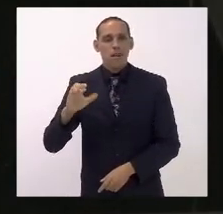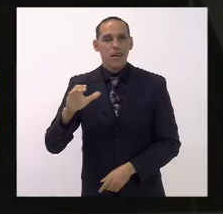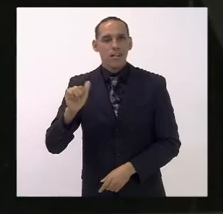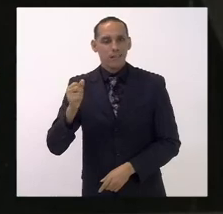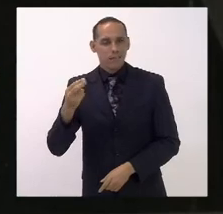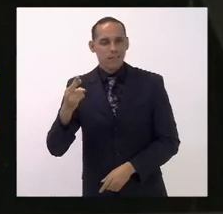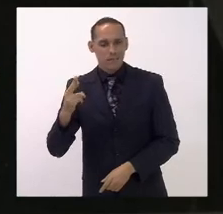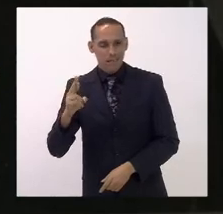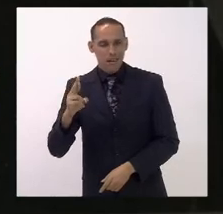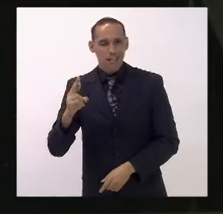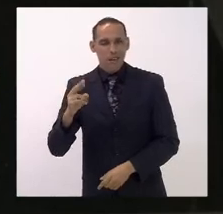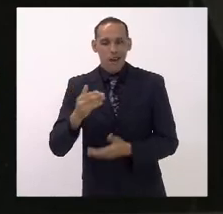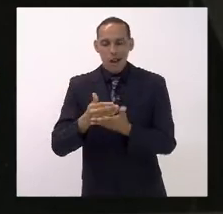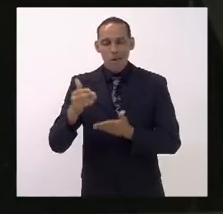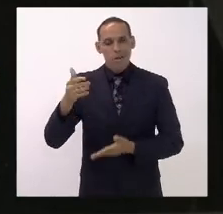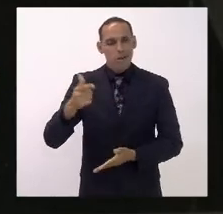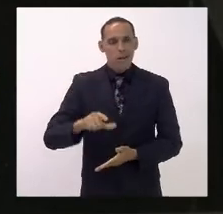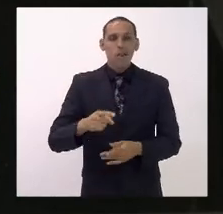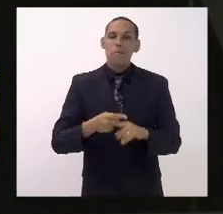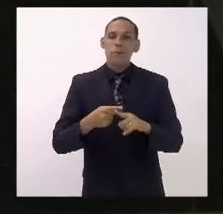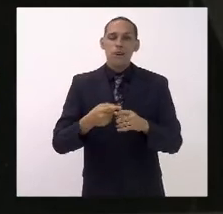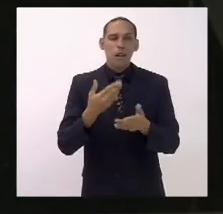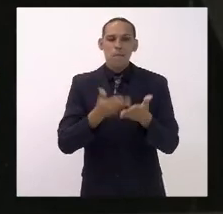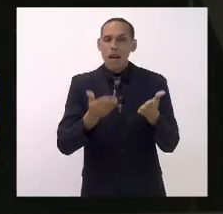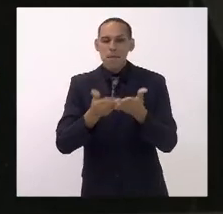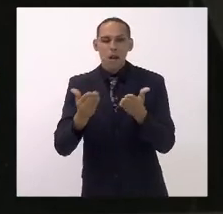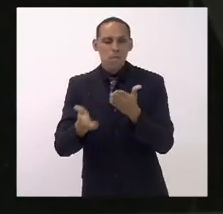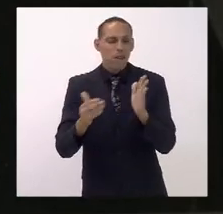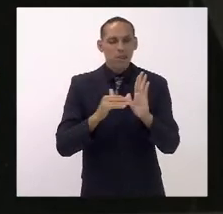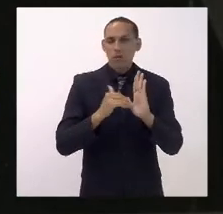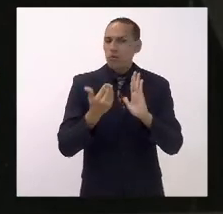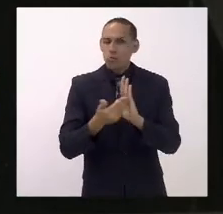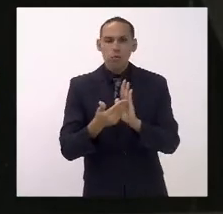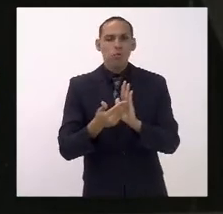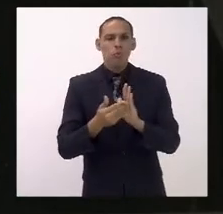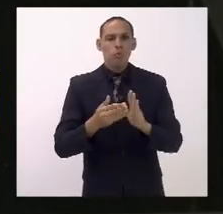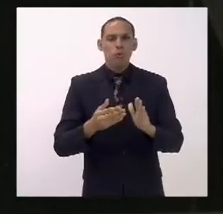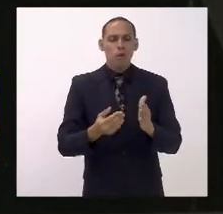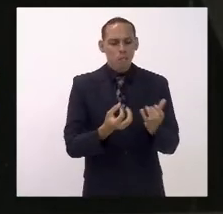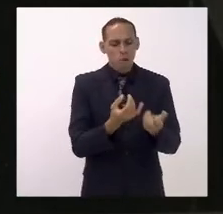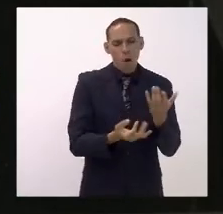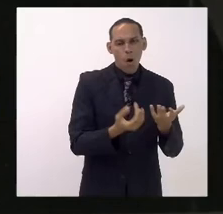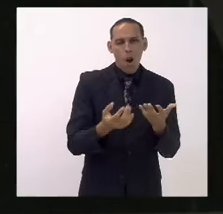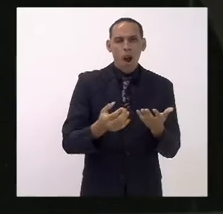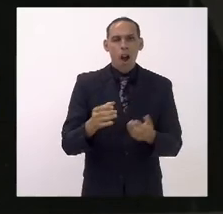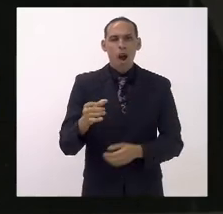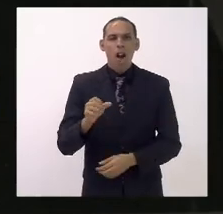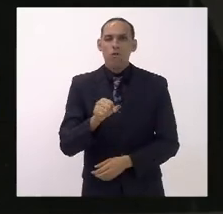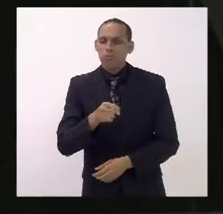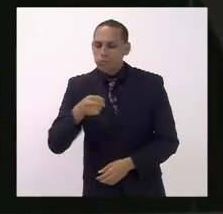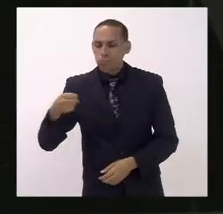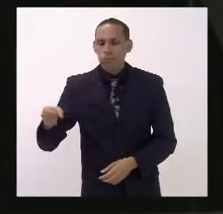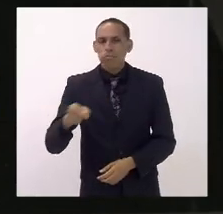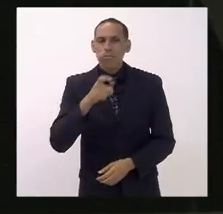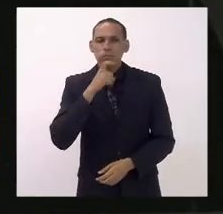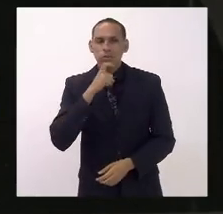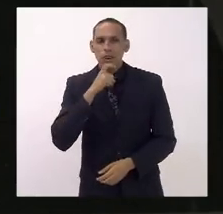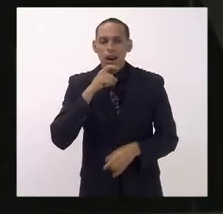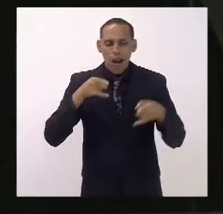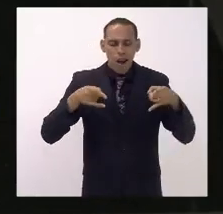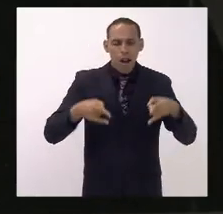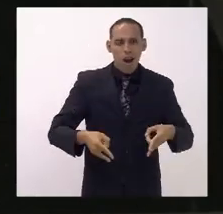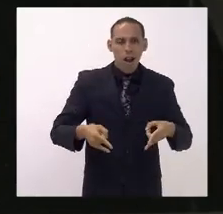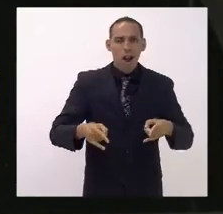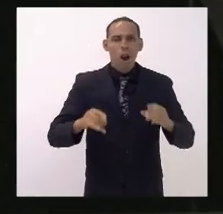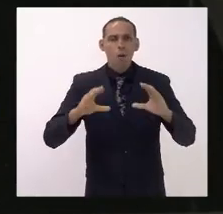é, todos os seus pertences, como fogões, geladeiras, camas, colchões, não é,